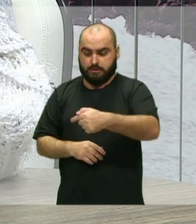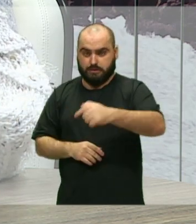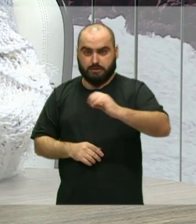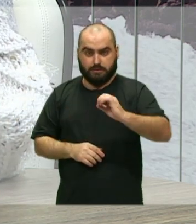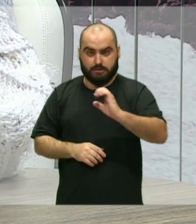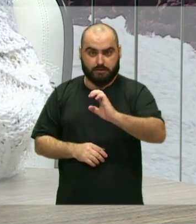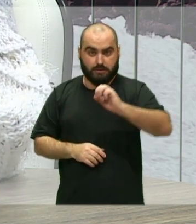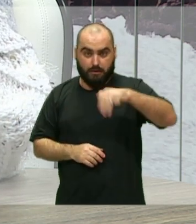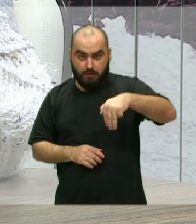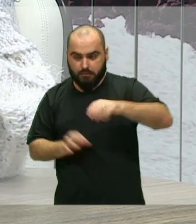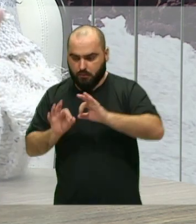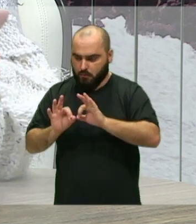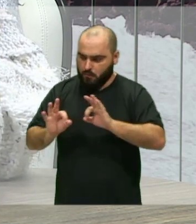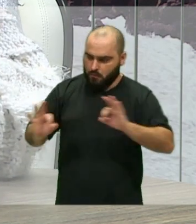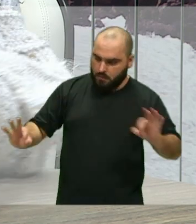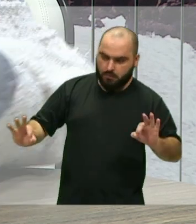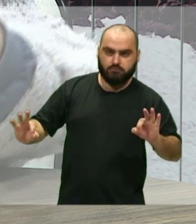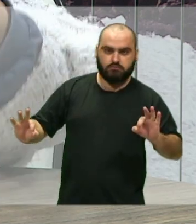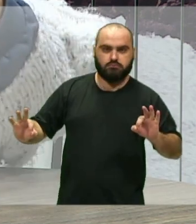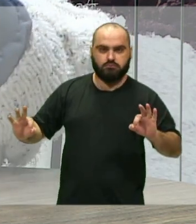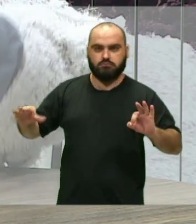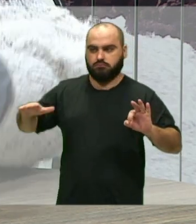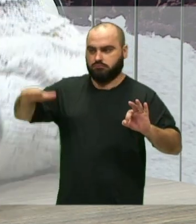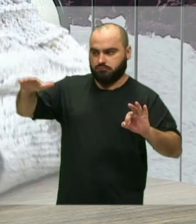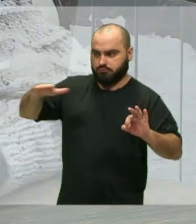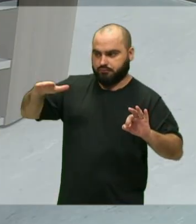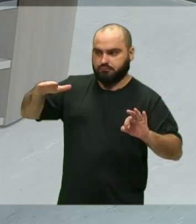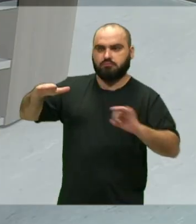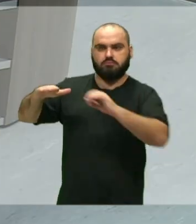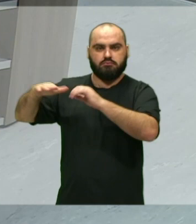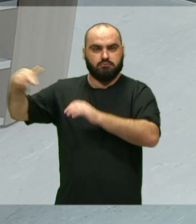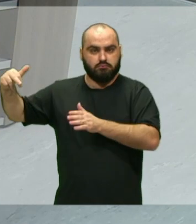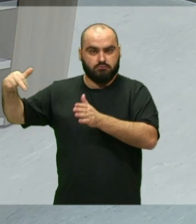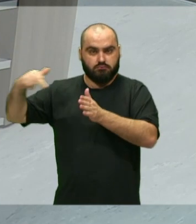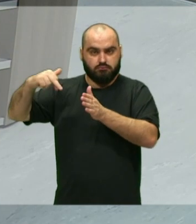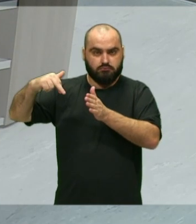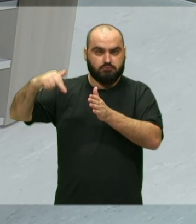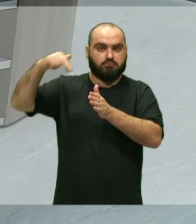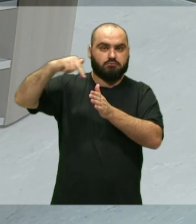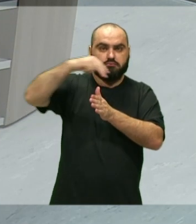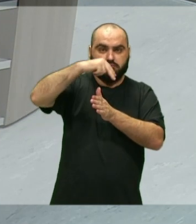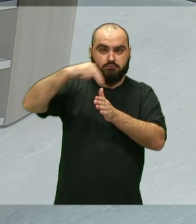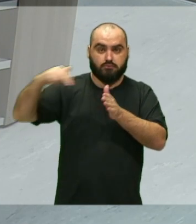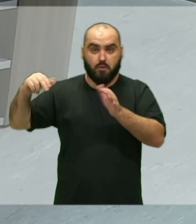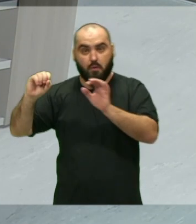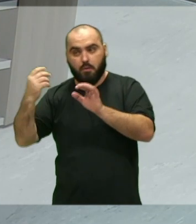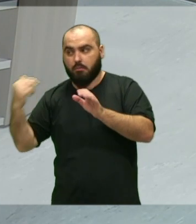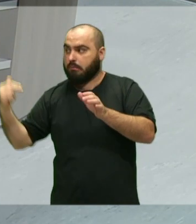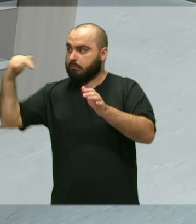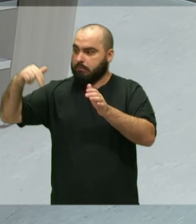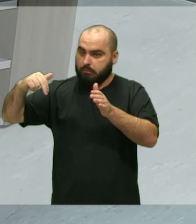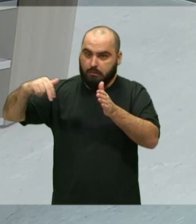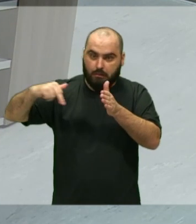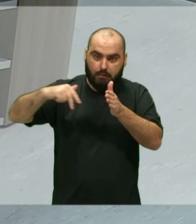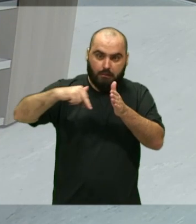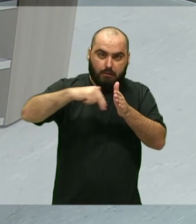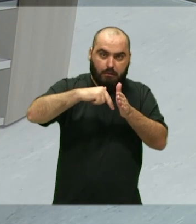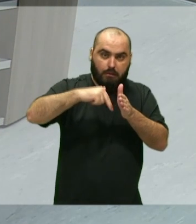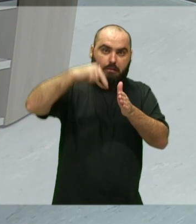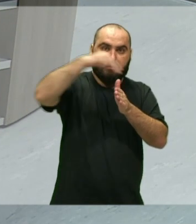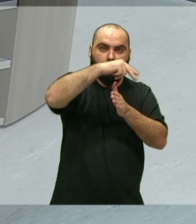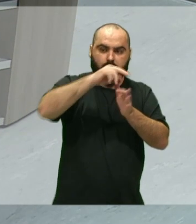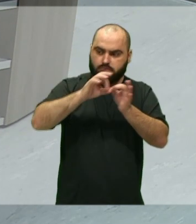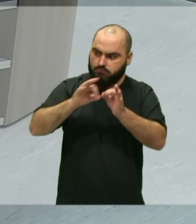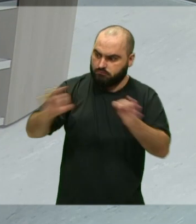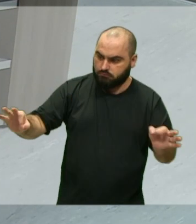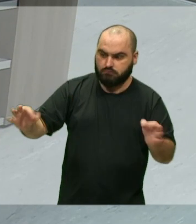centímetros de distância entre a plataforma e o veículo já é uma distância